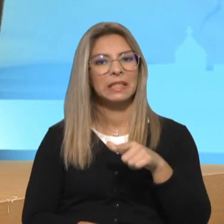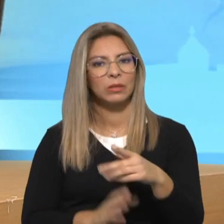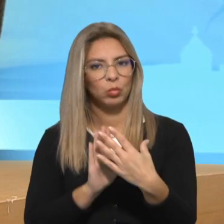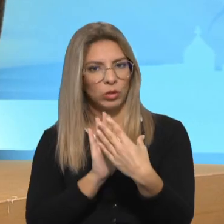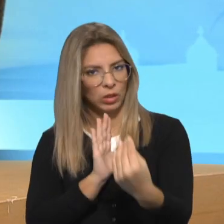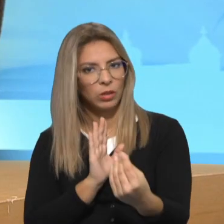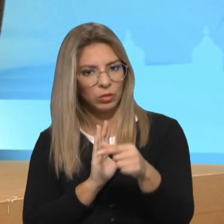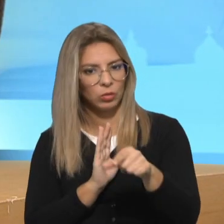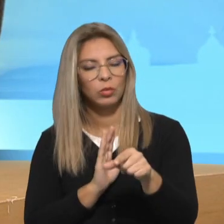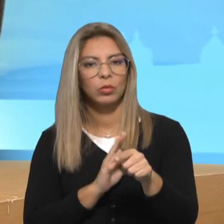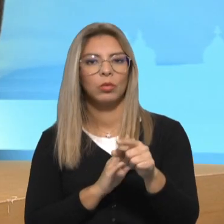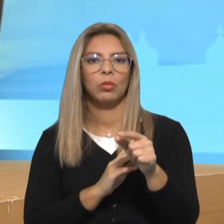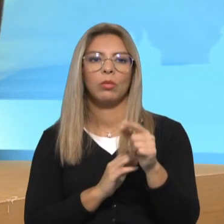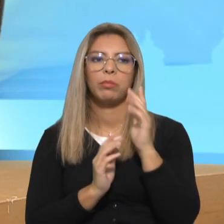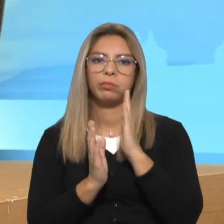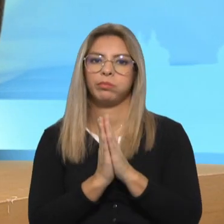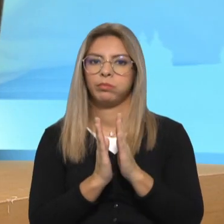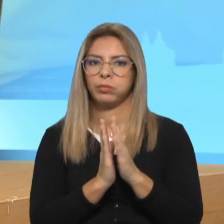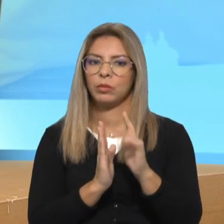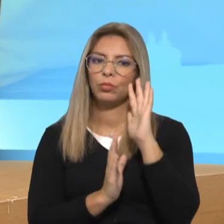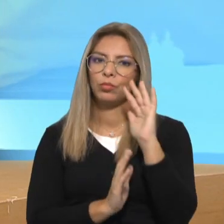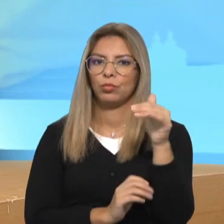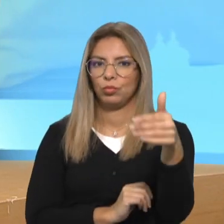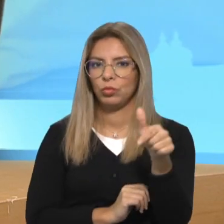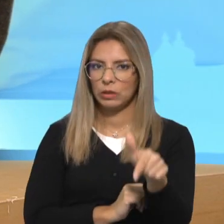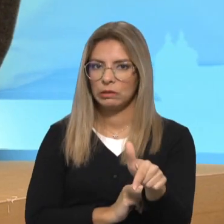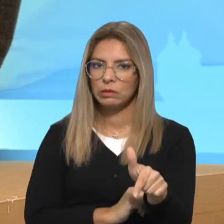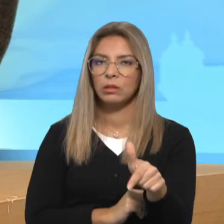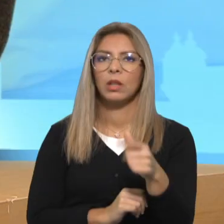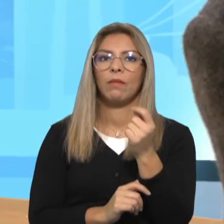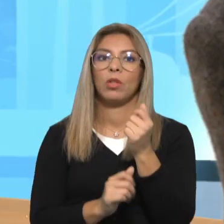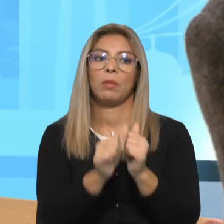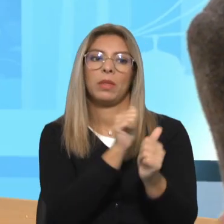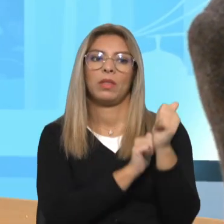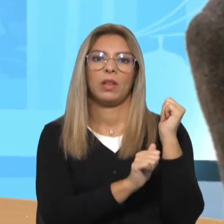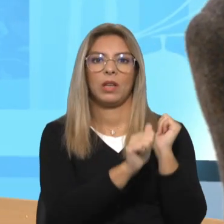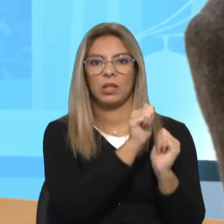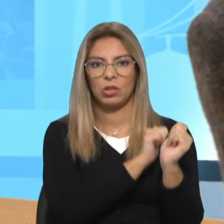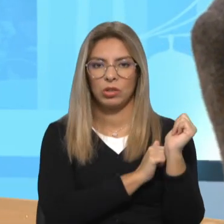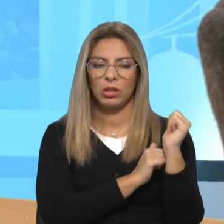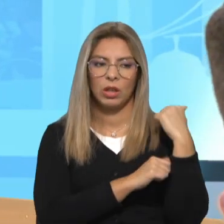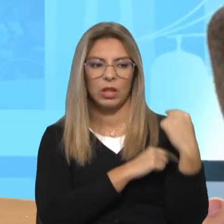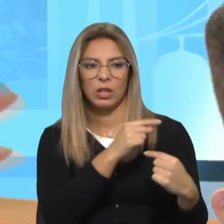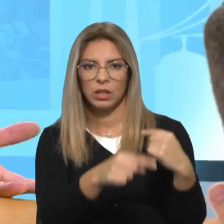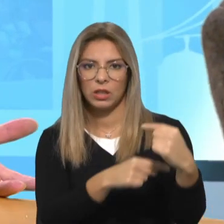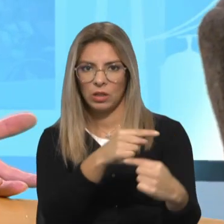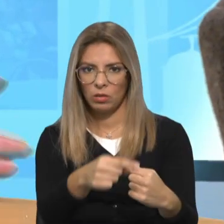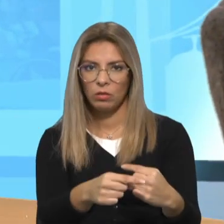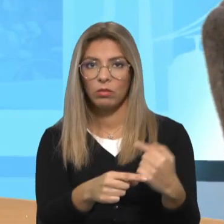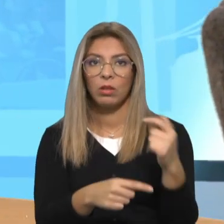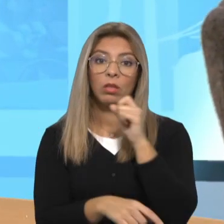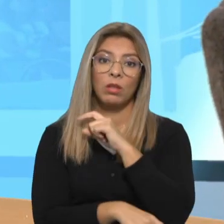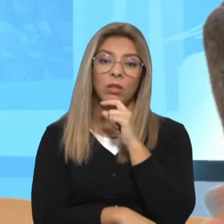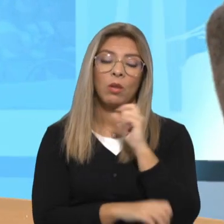da Igreja do futuro, não é? Porque é um modelo, de facto voltar à tradição, quer dizer, não é? Voltar à tradição. Voltar às